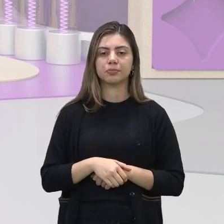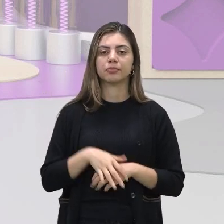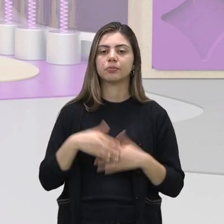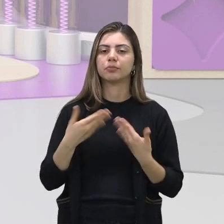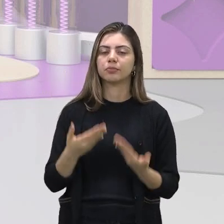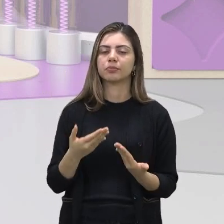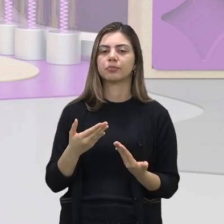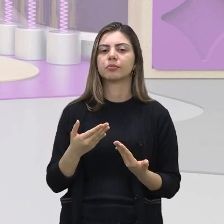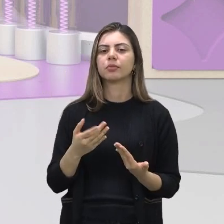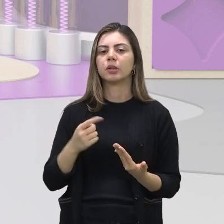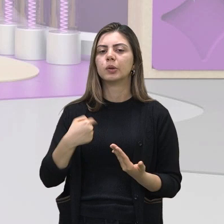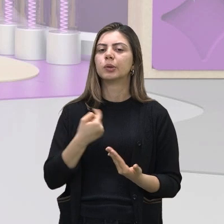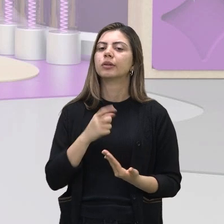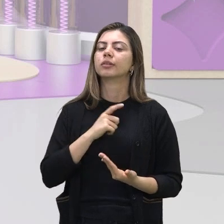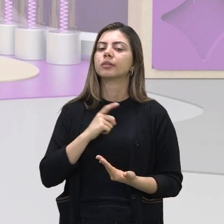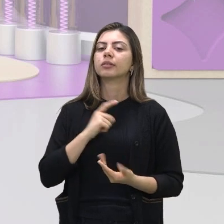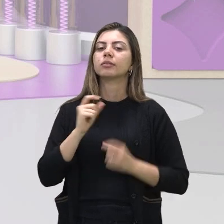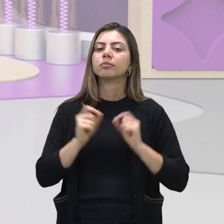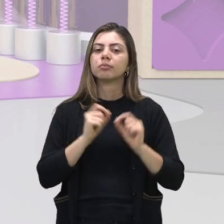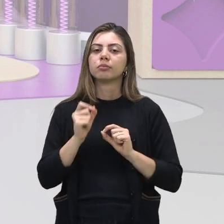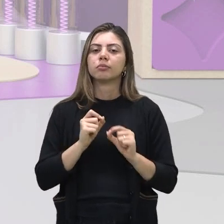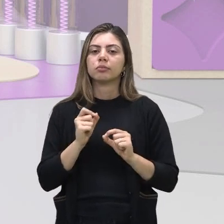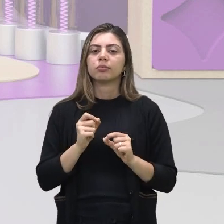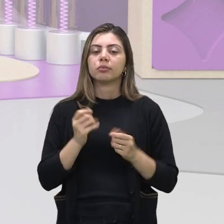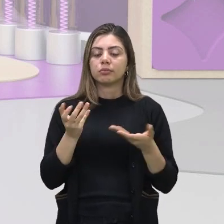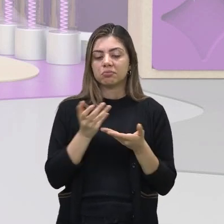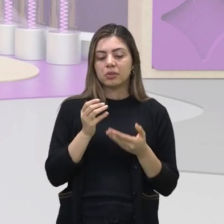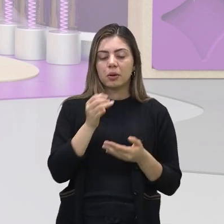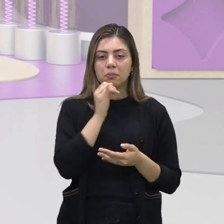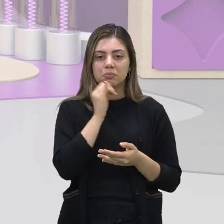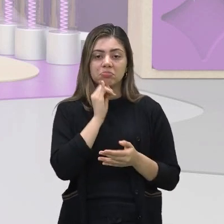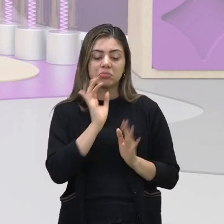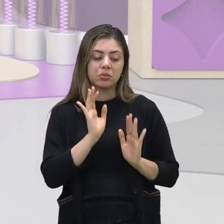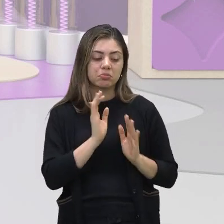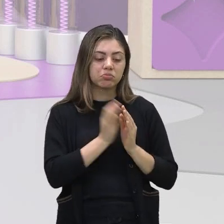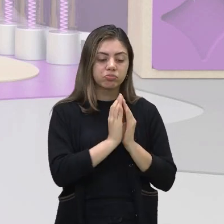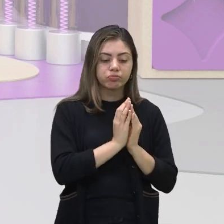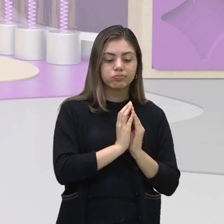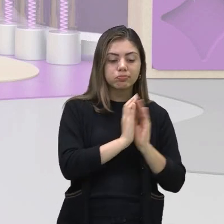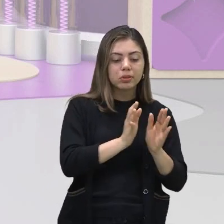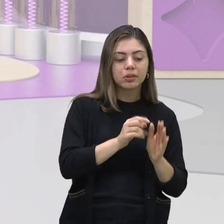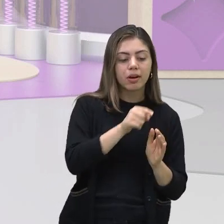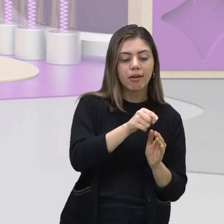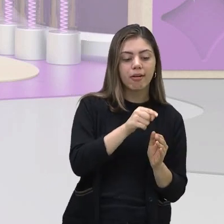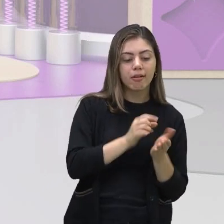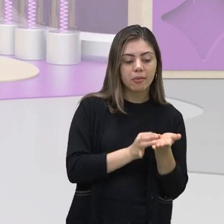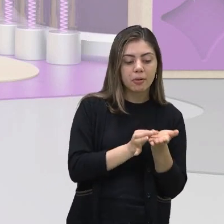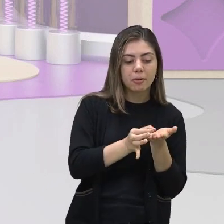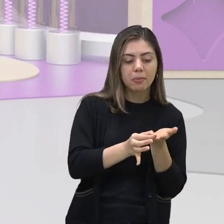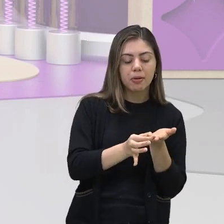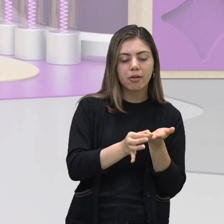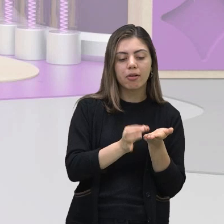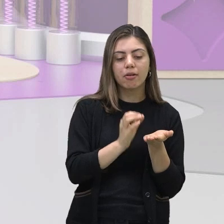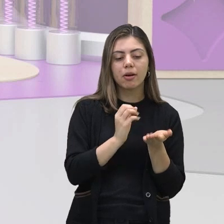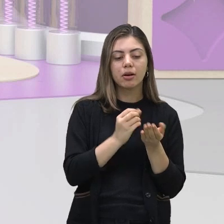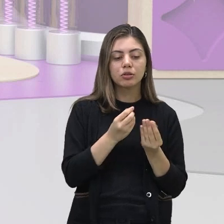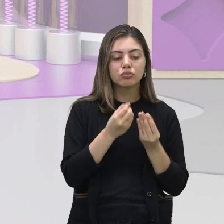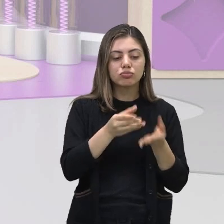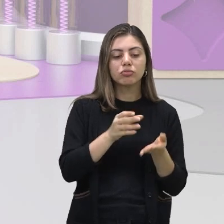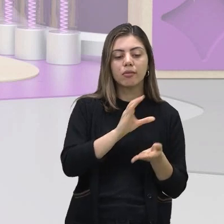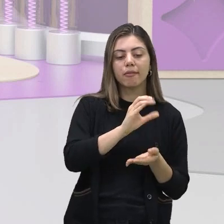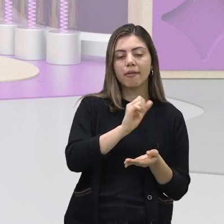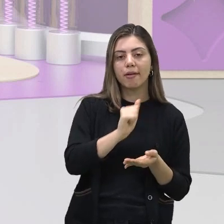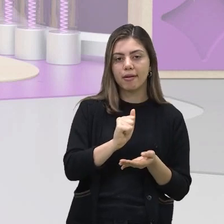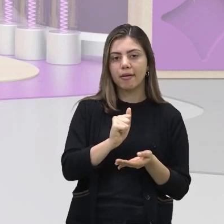Então, nós temos aqui que saiu cara, e no dado, quais são as possibilidades de